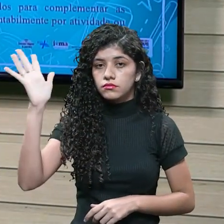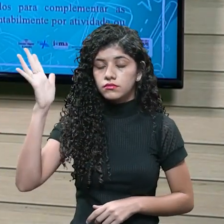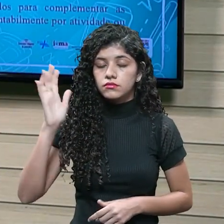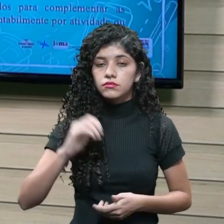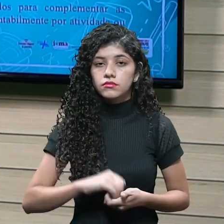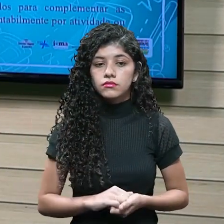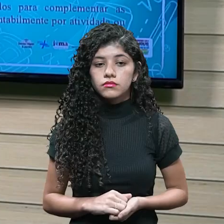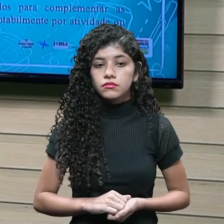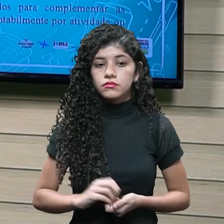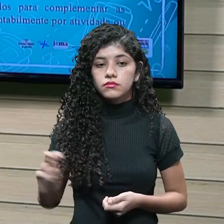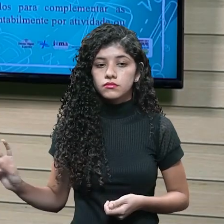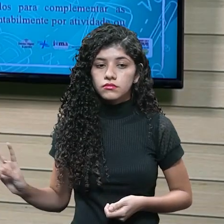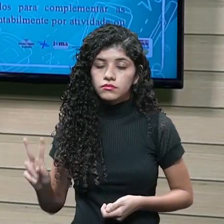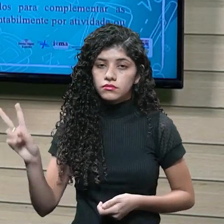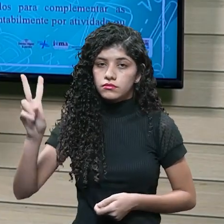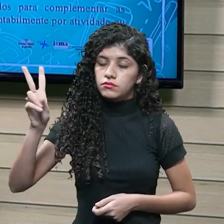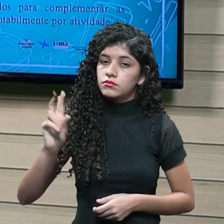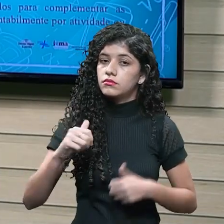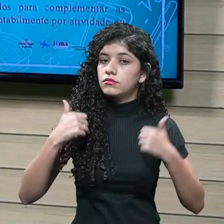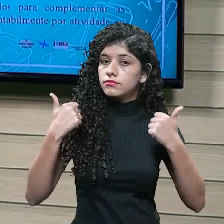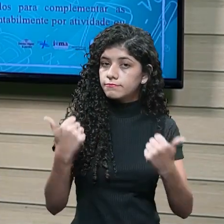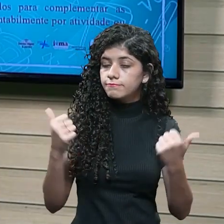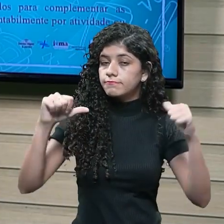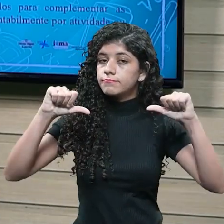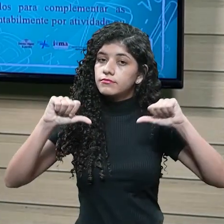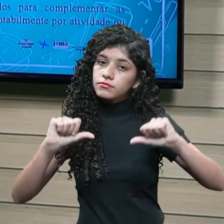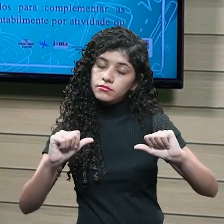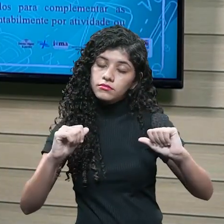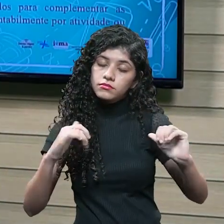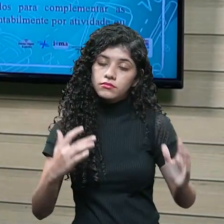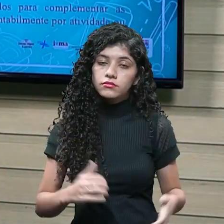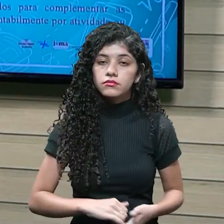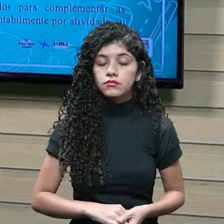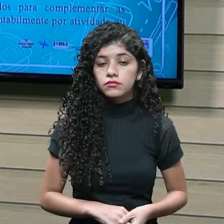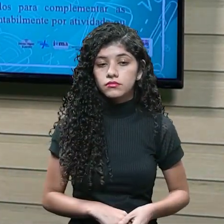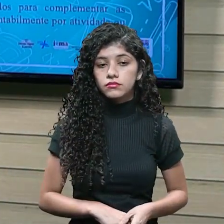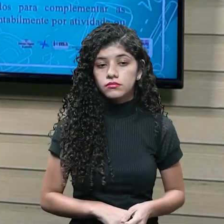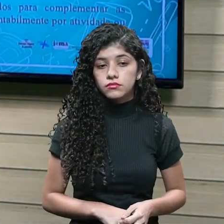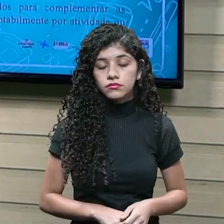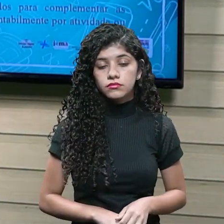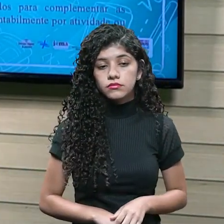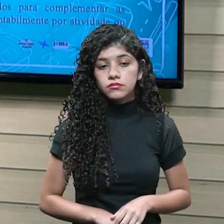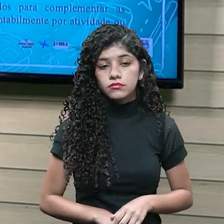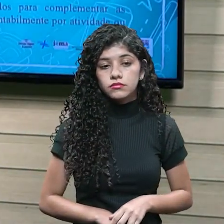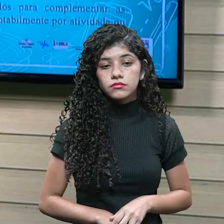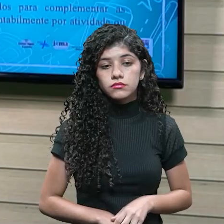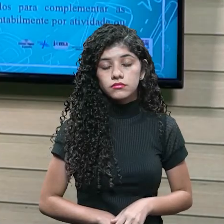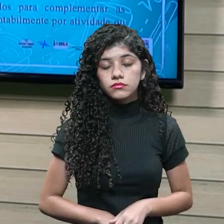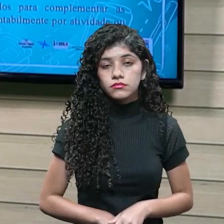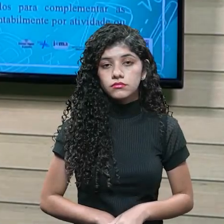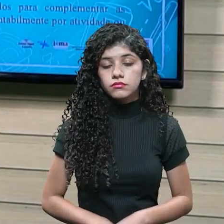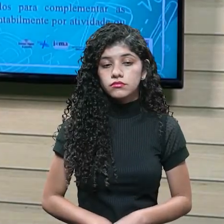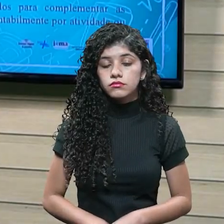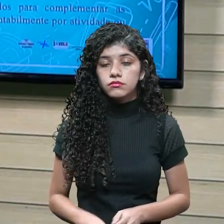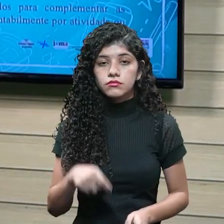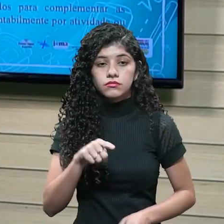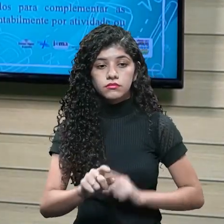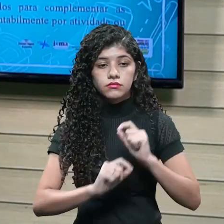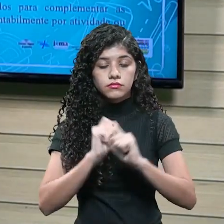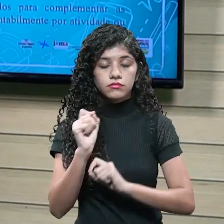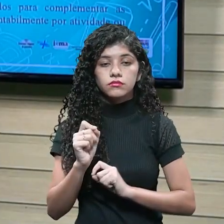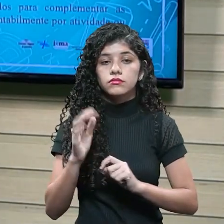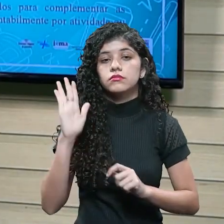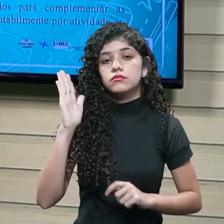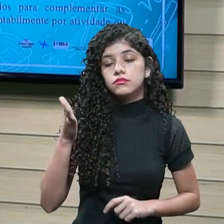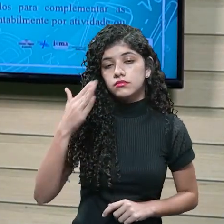um resultado. E esse resultado foi o quê? Foi positivo? Foi positivo, foi receita. Se foi negativo, então,